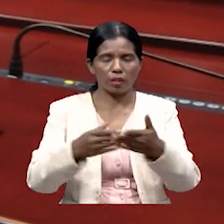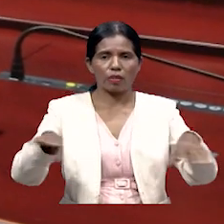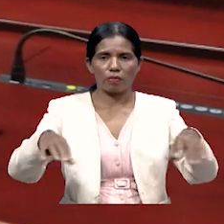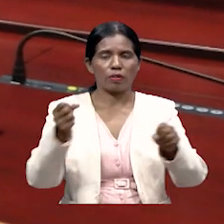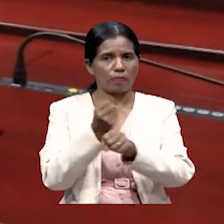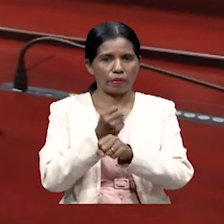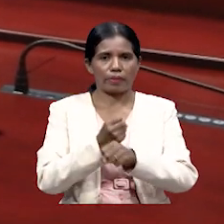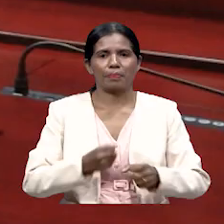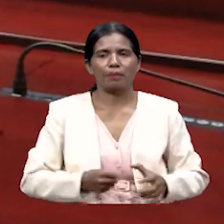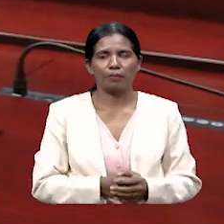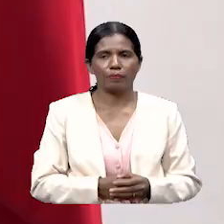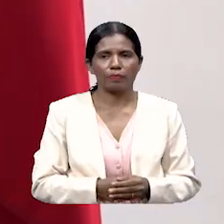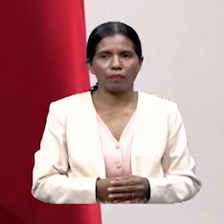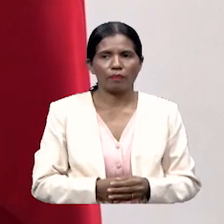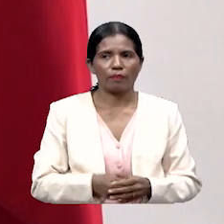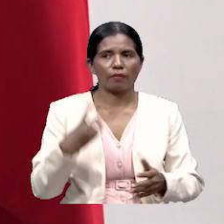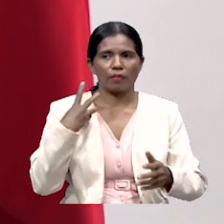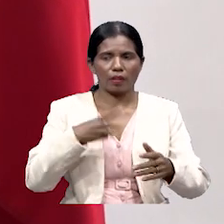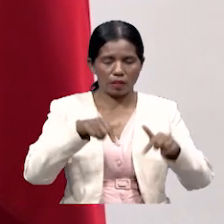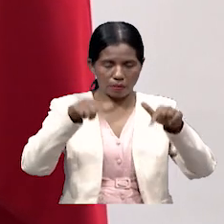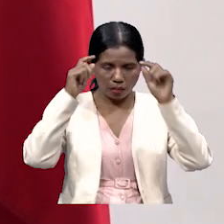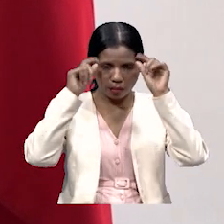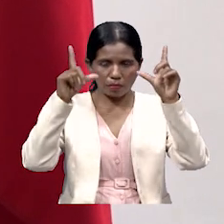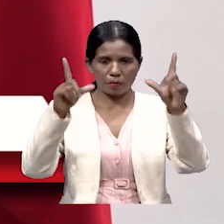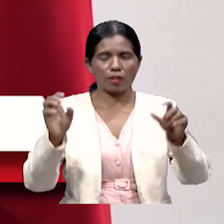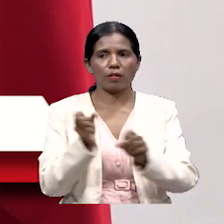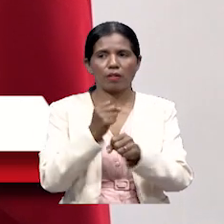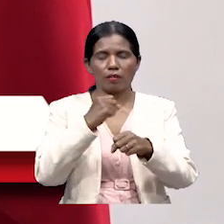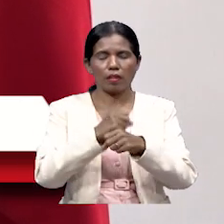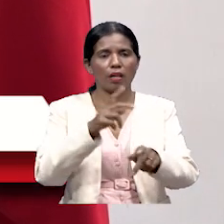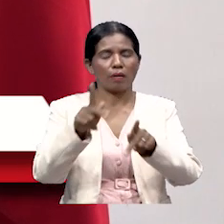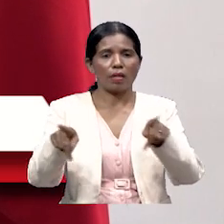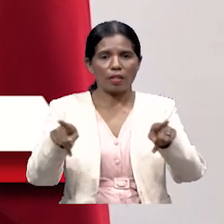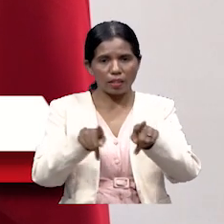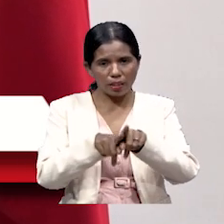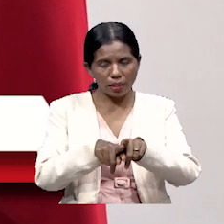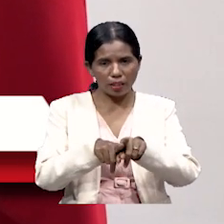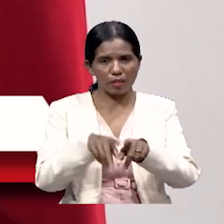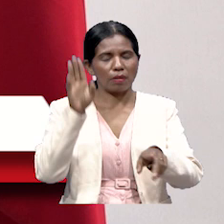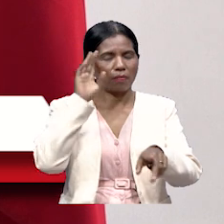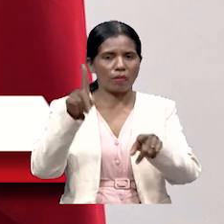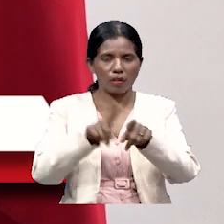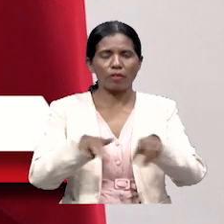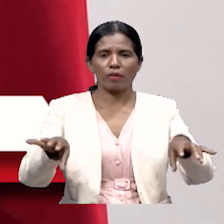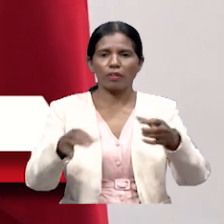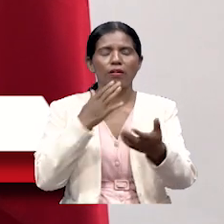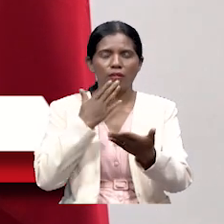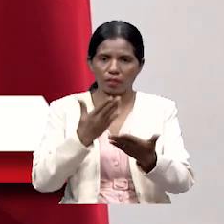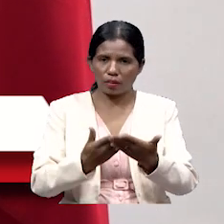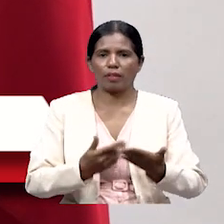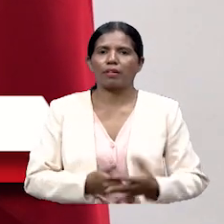forte como sabe a guiné-bissau e timor-leste é o povo os irmãos temos muito boa relação